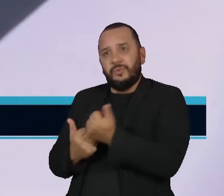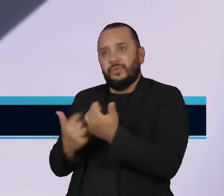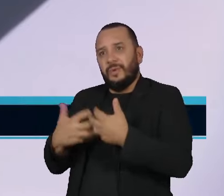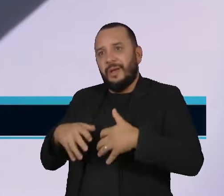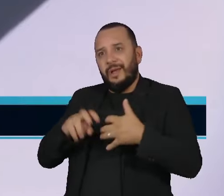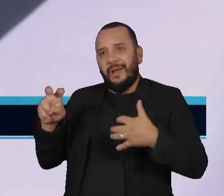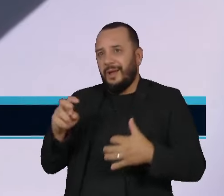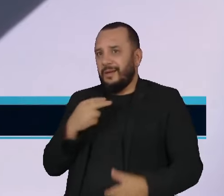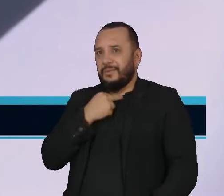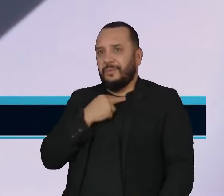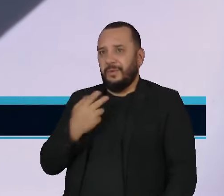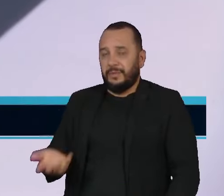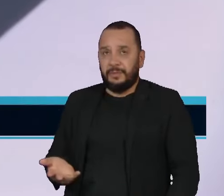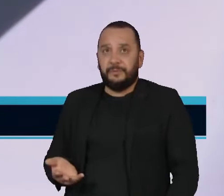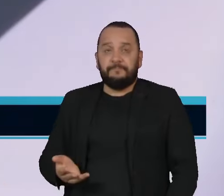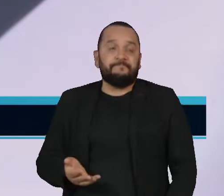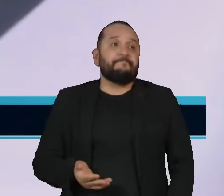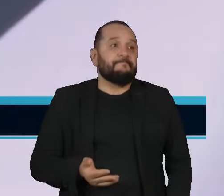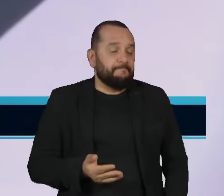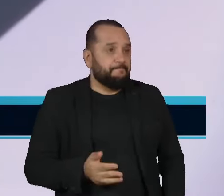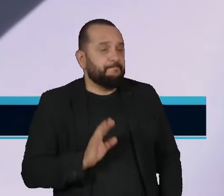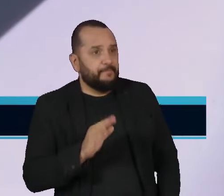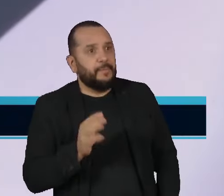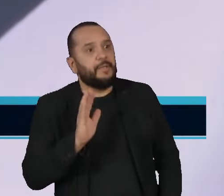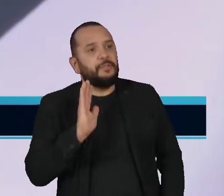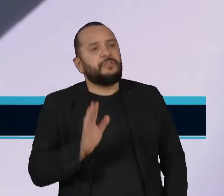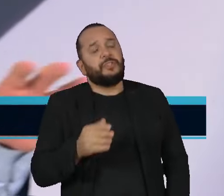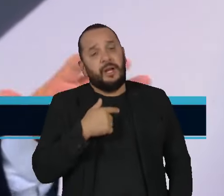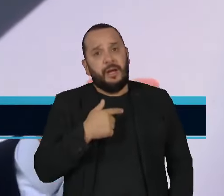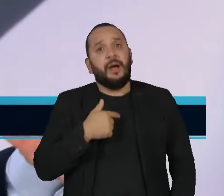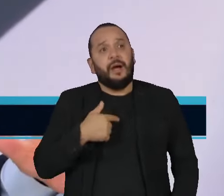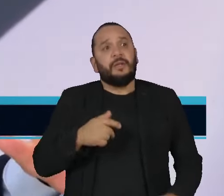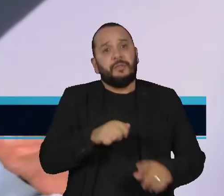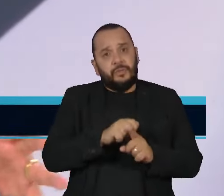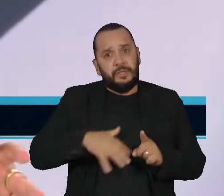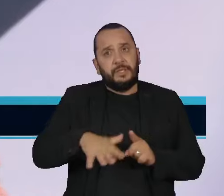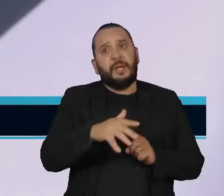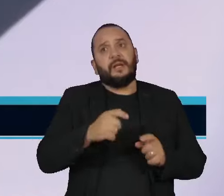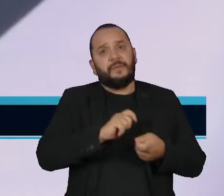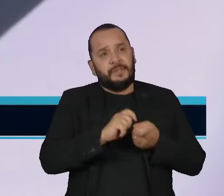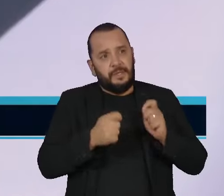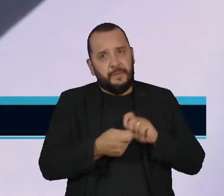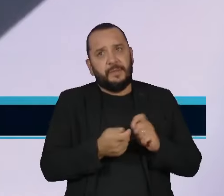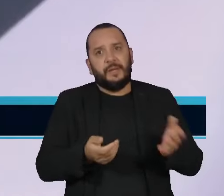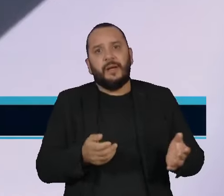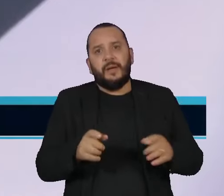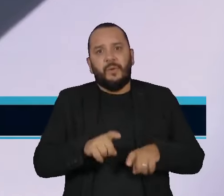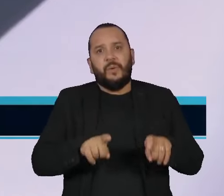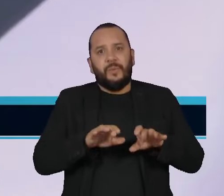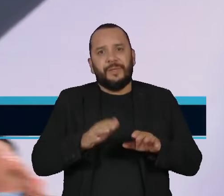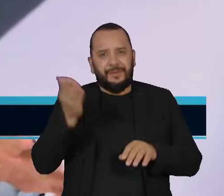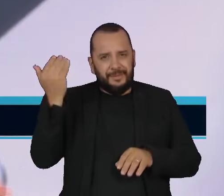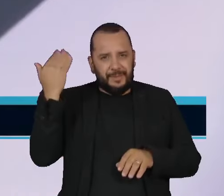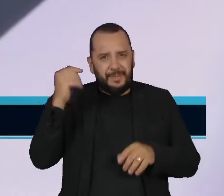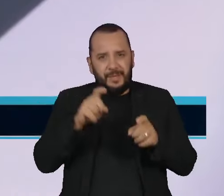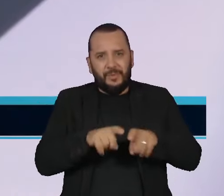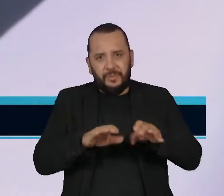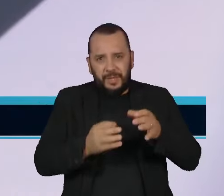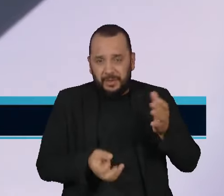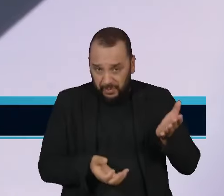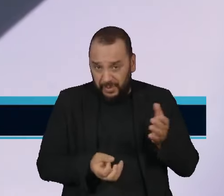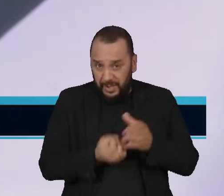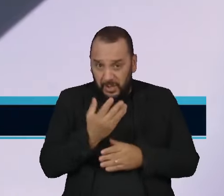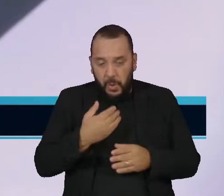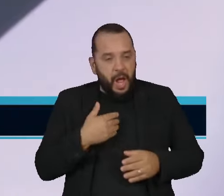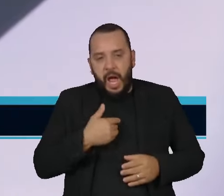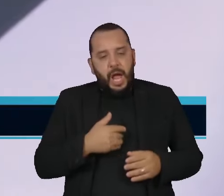ser uma questão que o mercado vai se acertar. Quando veio o computador, agora acabou. Agora o homem está fora, a mulher está fora, agora